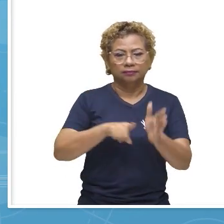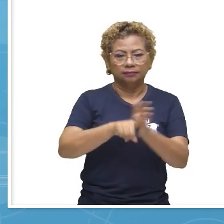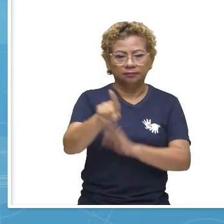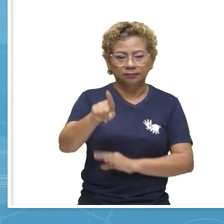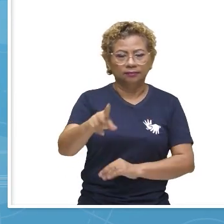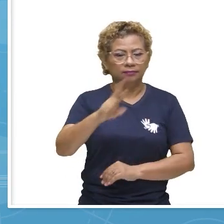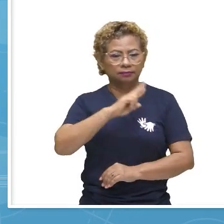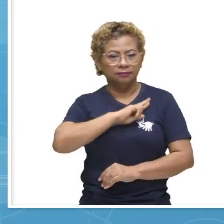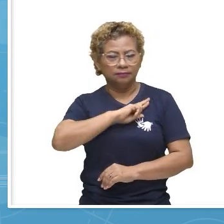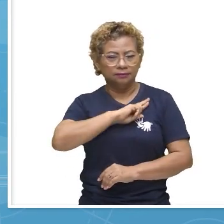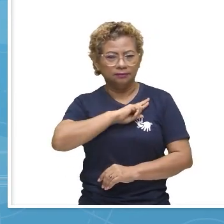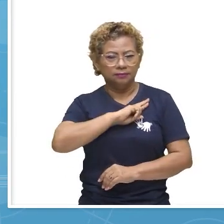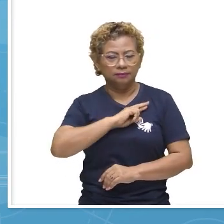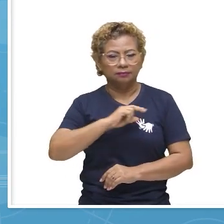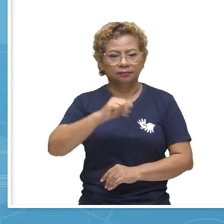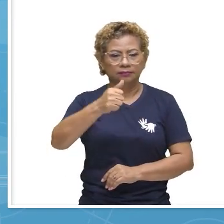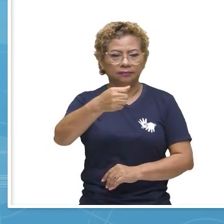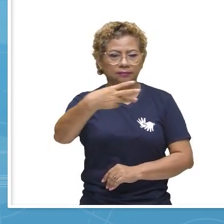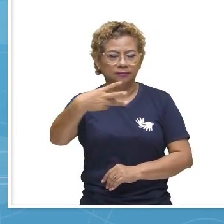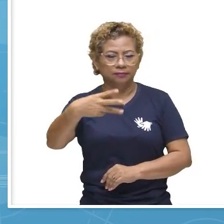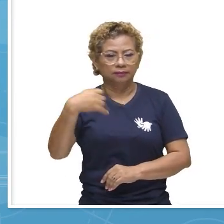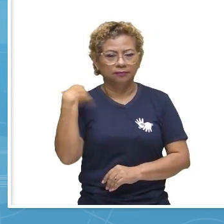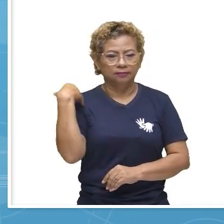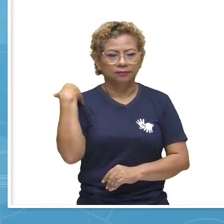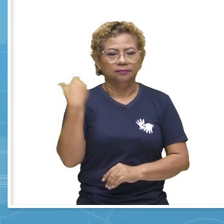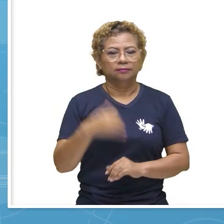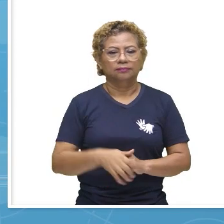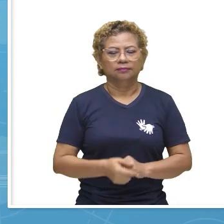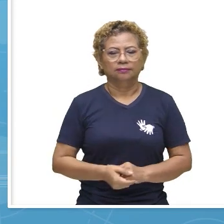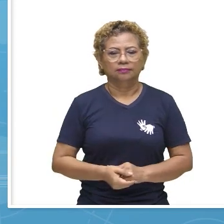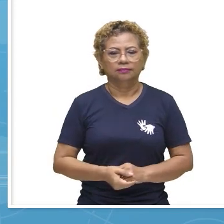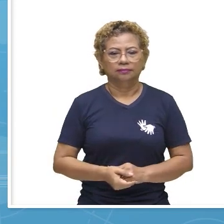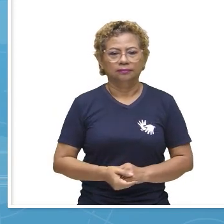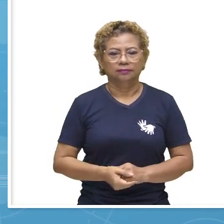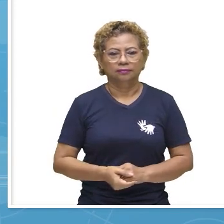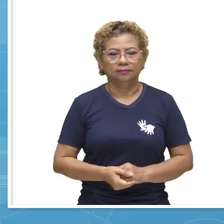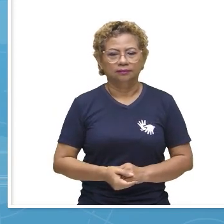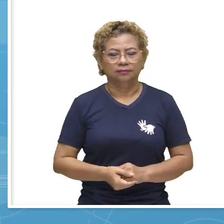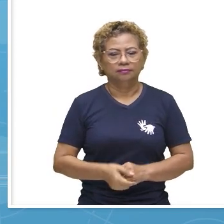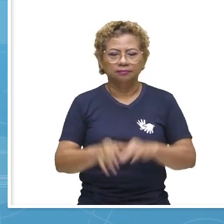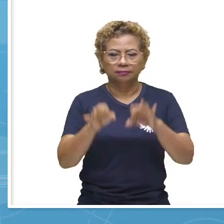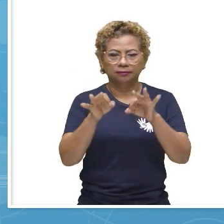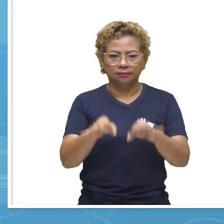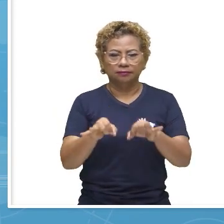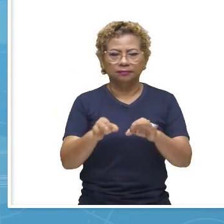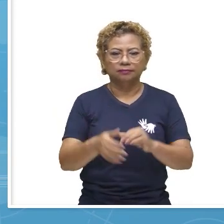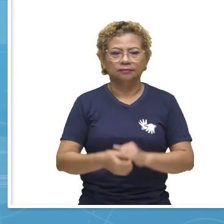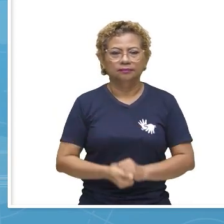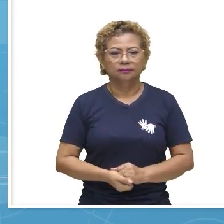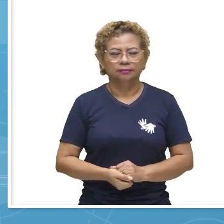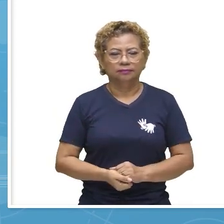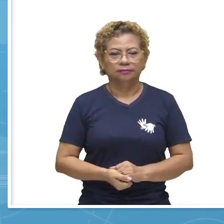igual a 104, né? Até escreveu aí a equação do segundo grau. Muito bem, Fernanda.